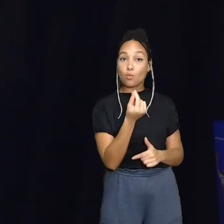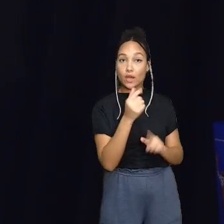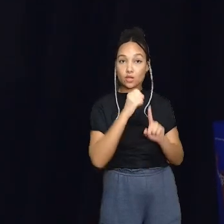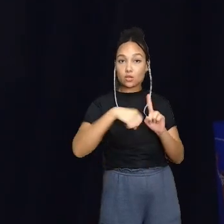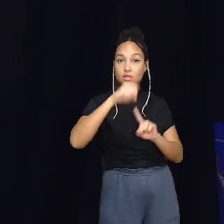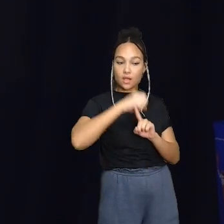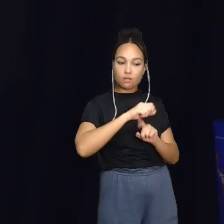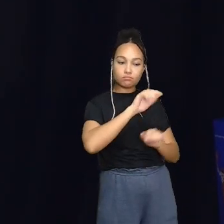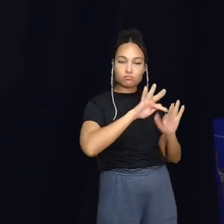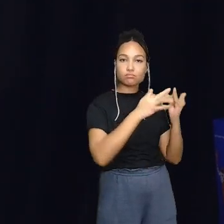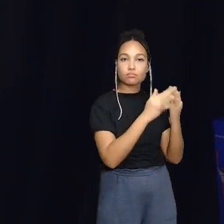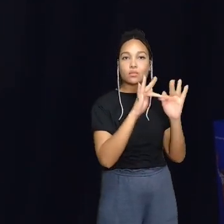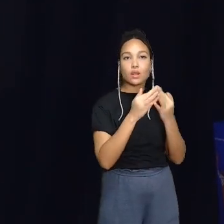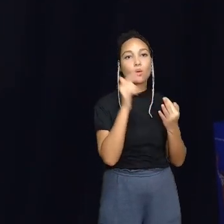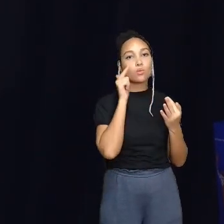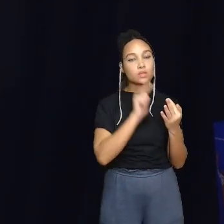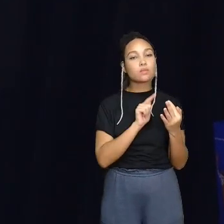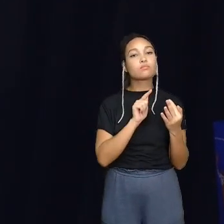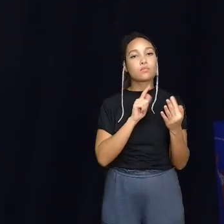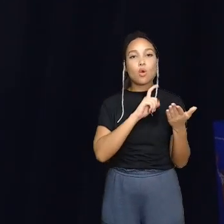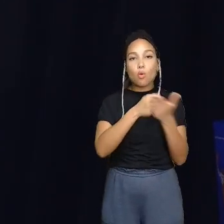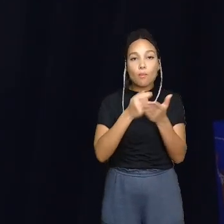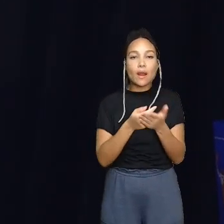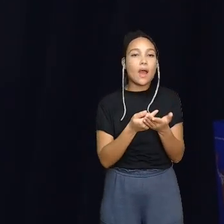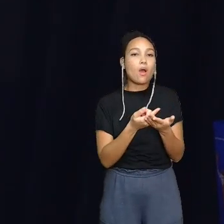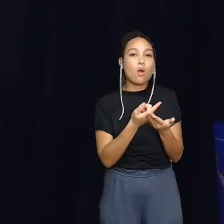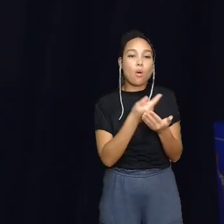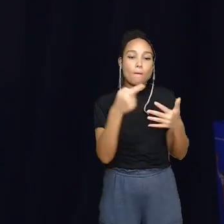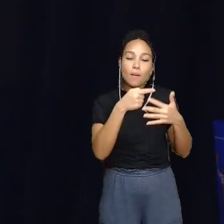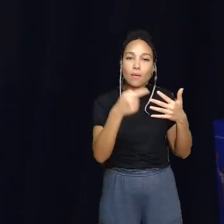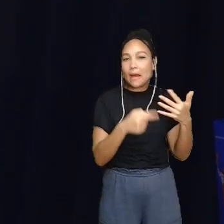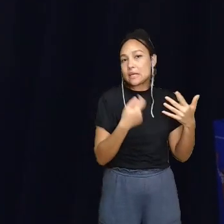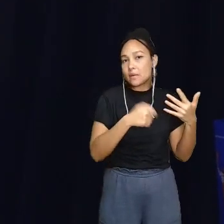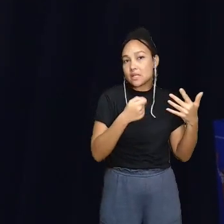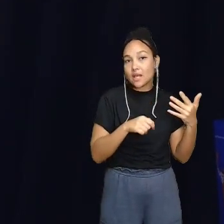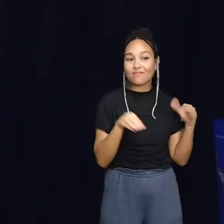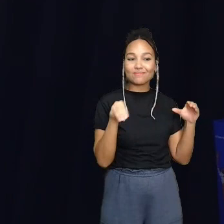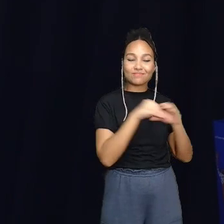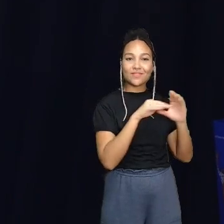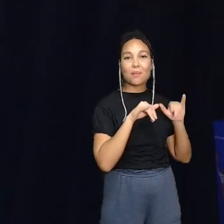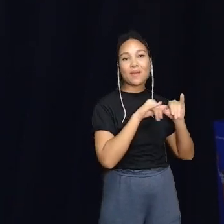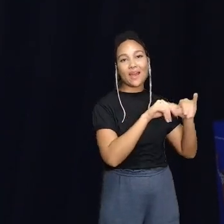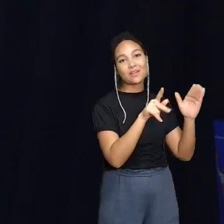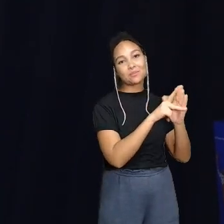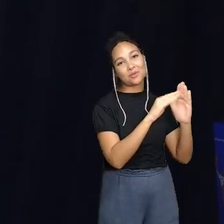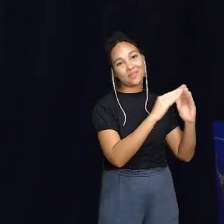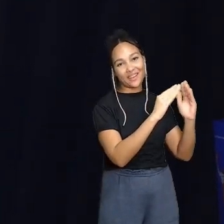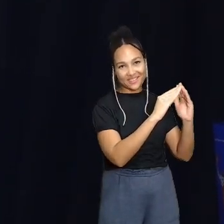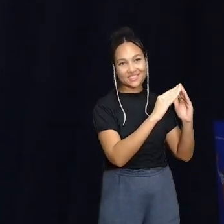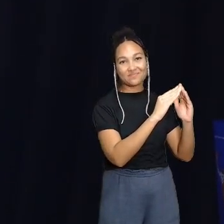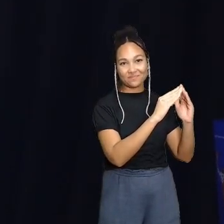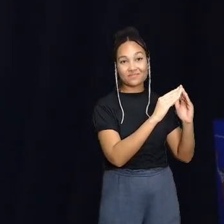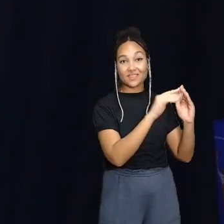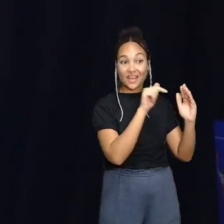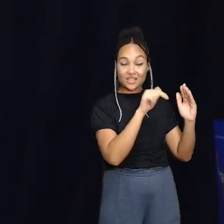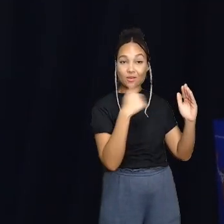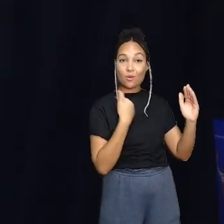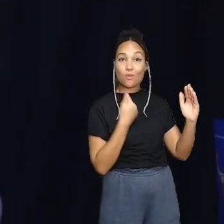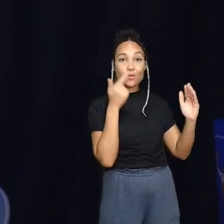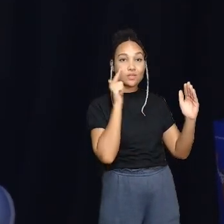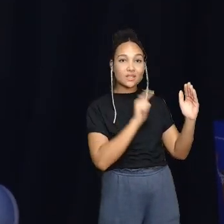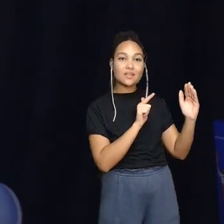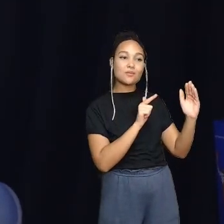puderam comprar os itens que elas mais desejam nos mercadinhos próprios da sua casa. Isso a gente pôde estreitar os laços